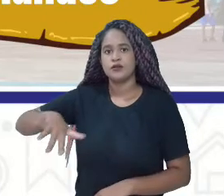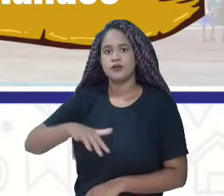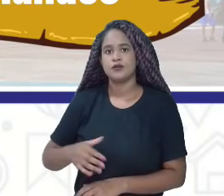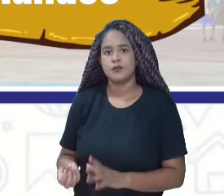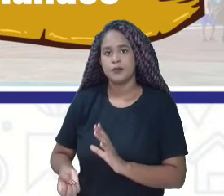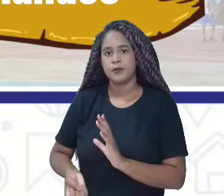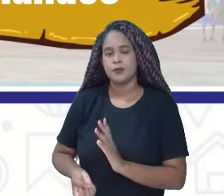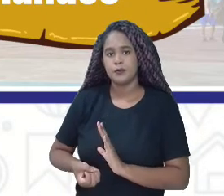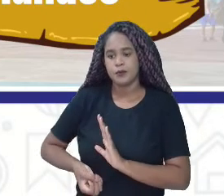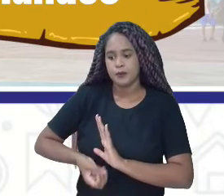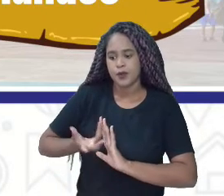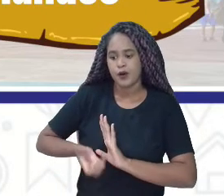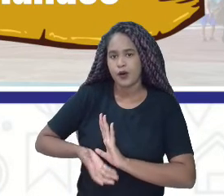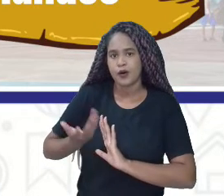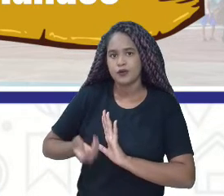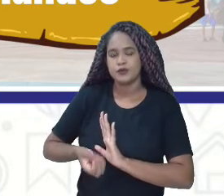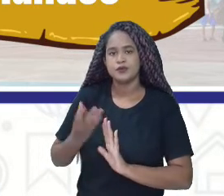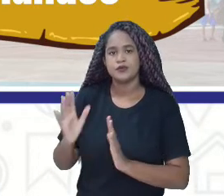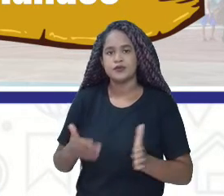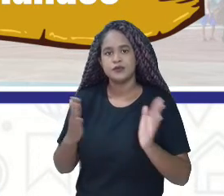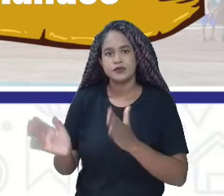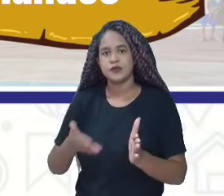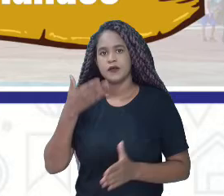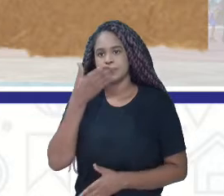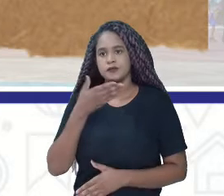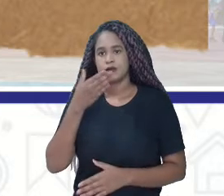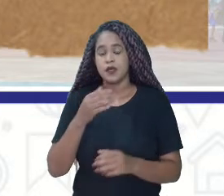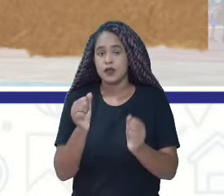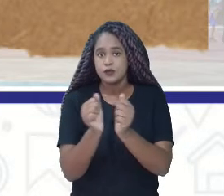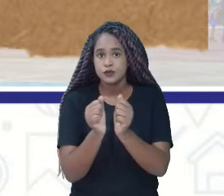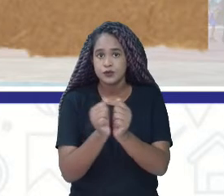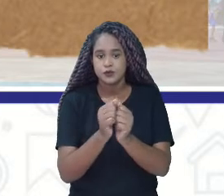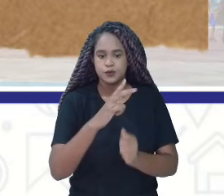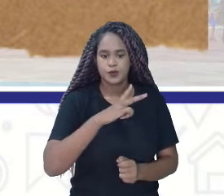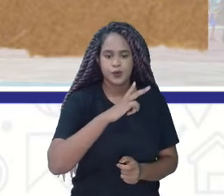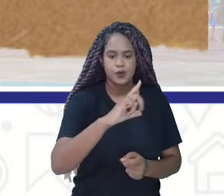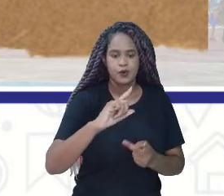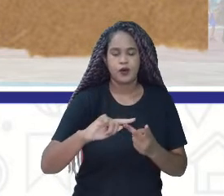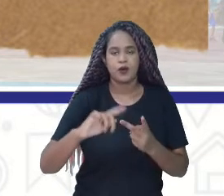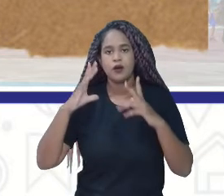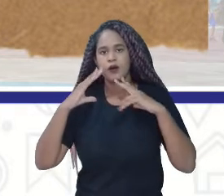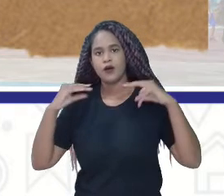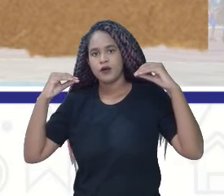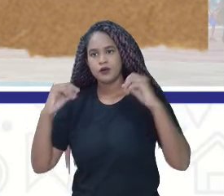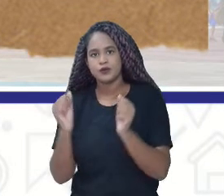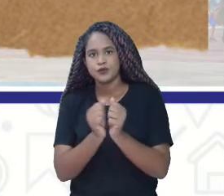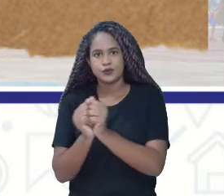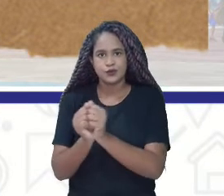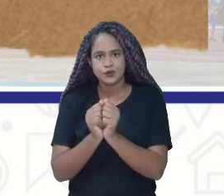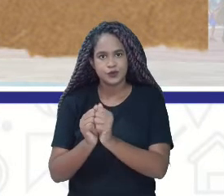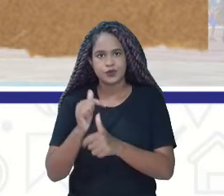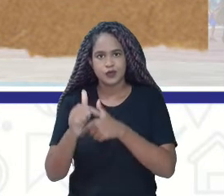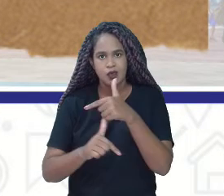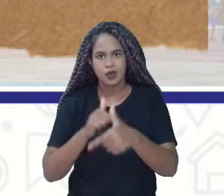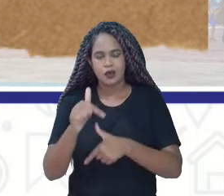ela é uma parceria aí, ó, do capital holandês com a técnica portuguesa e essa